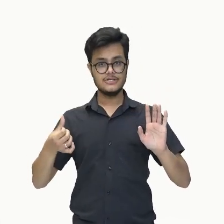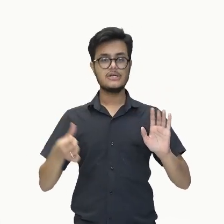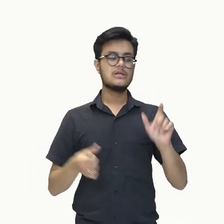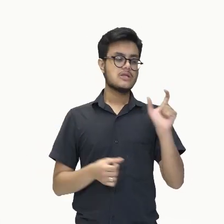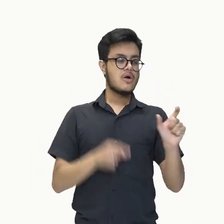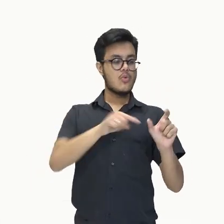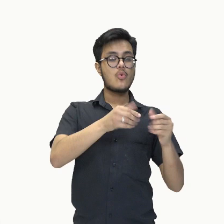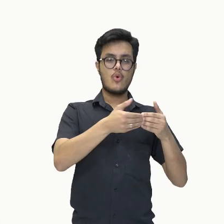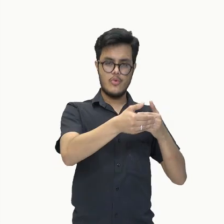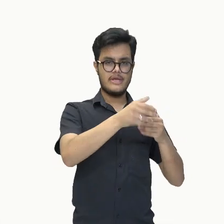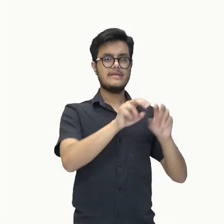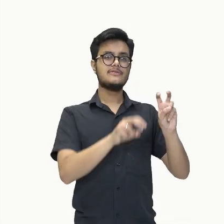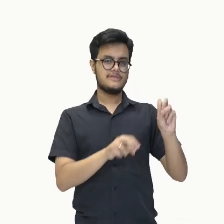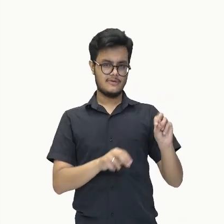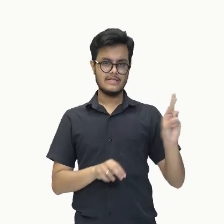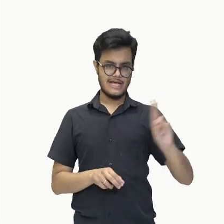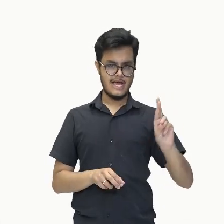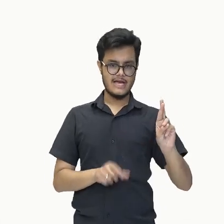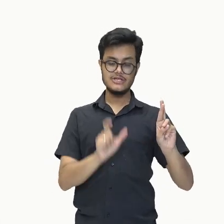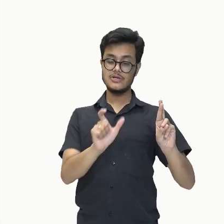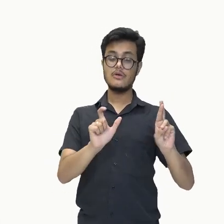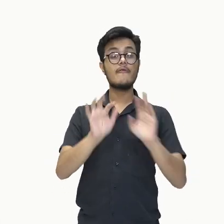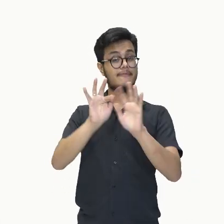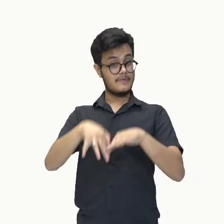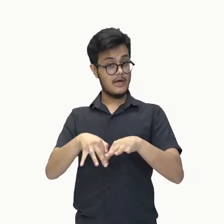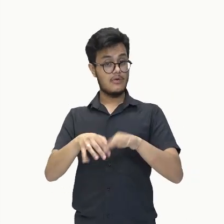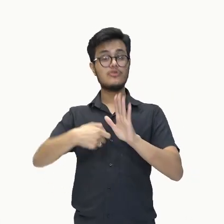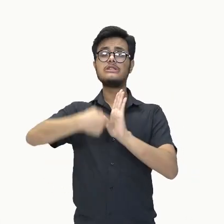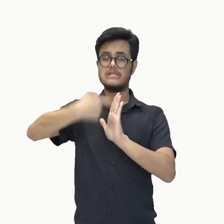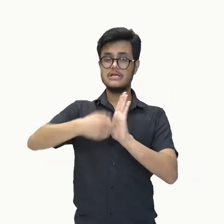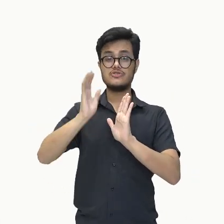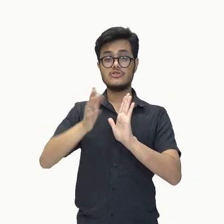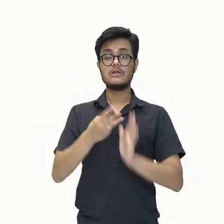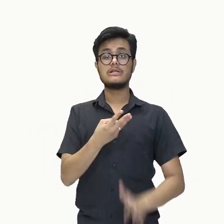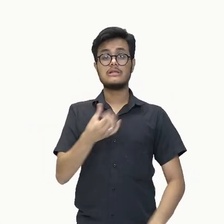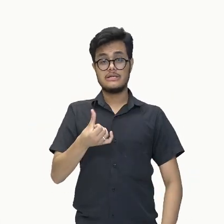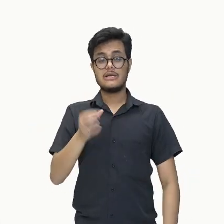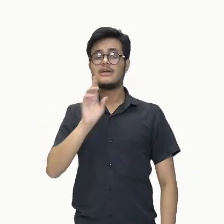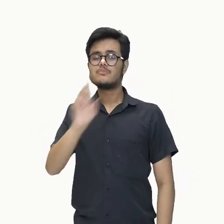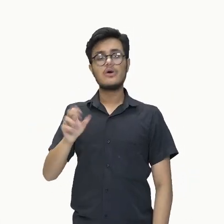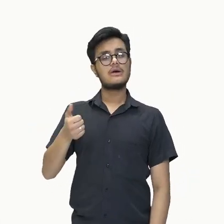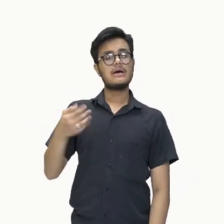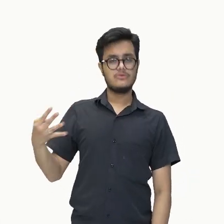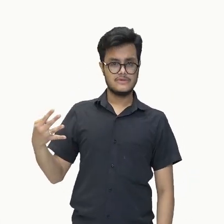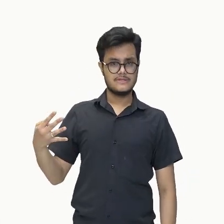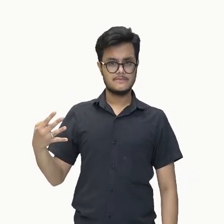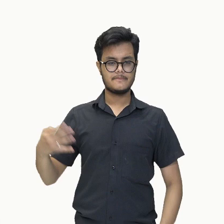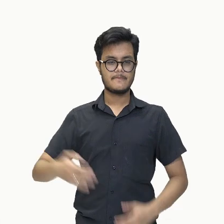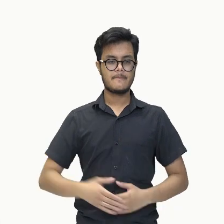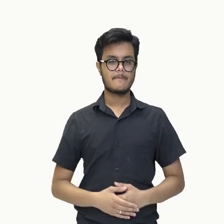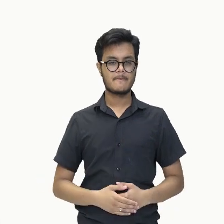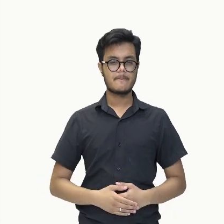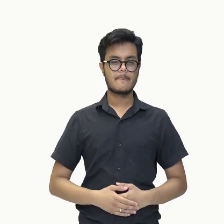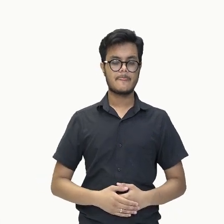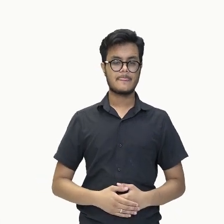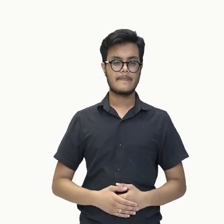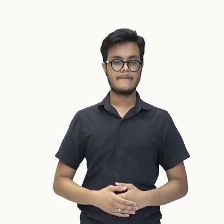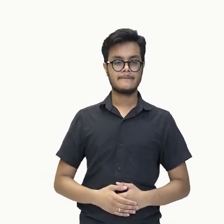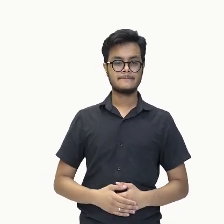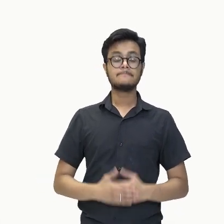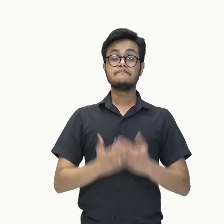de 50, né, reais, menos 36, que vai ser igual a quanto? 14. Nesse ponto aqui,